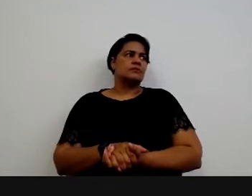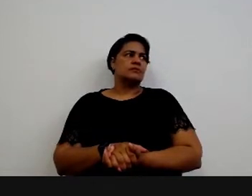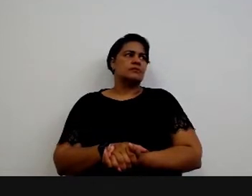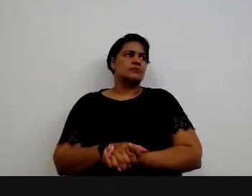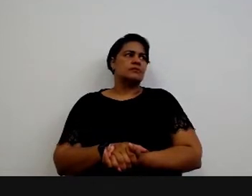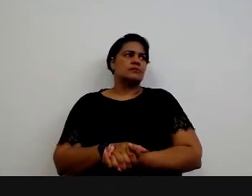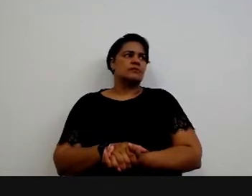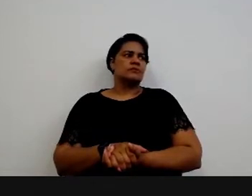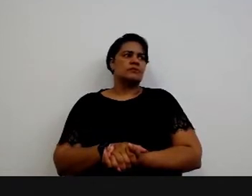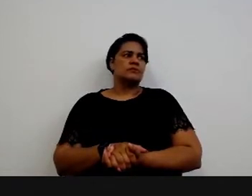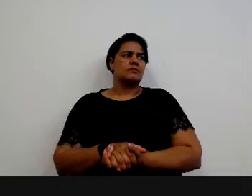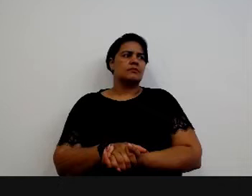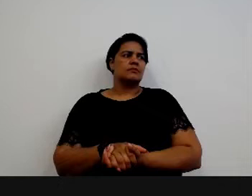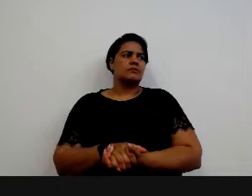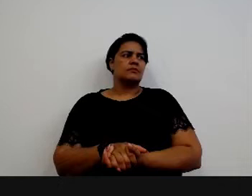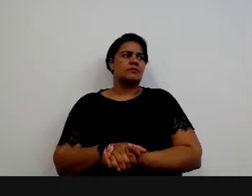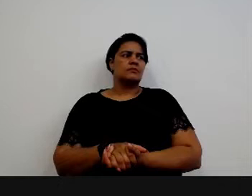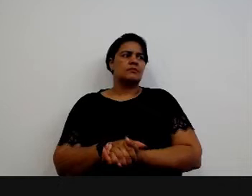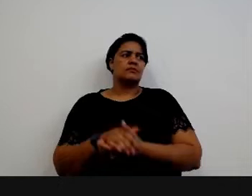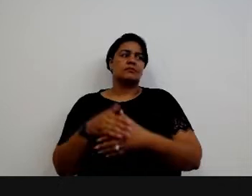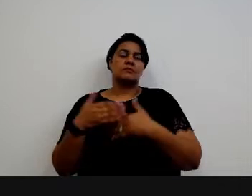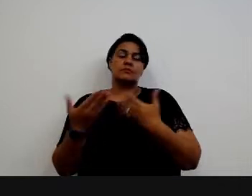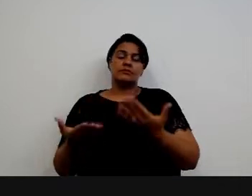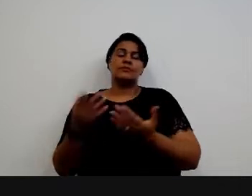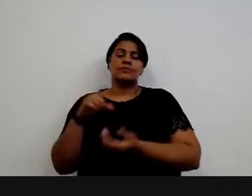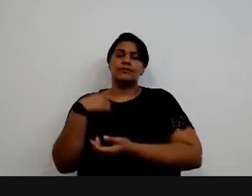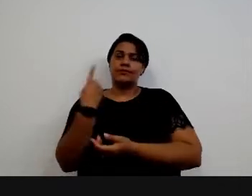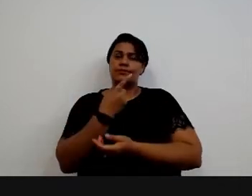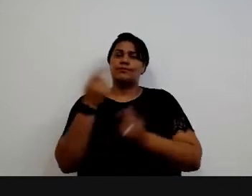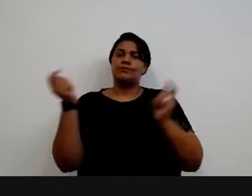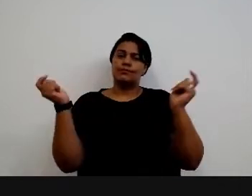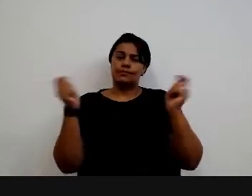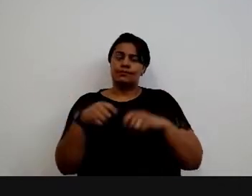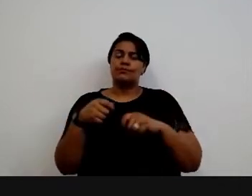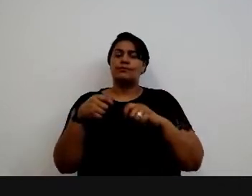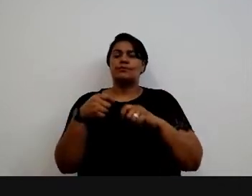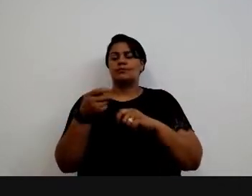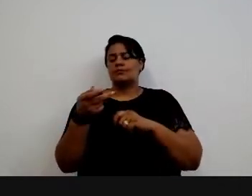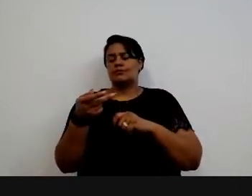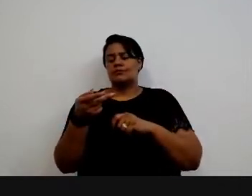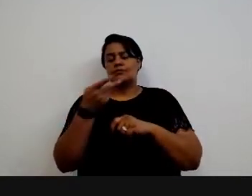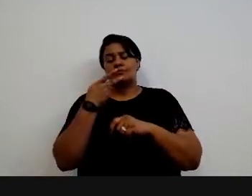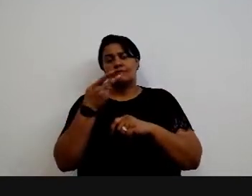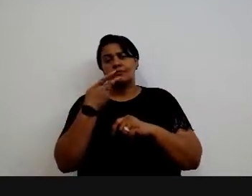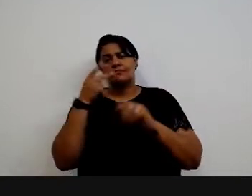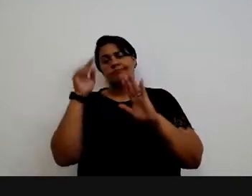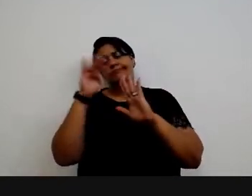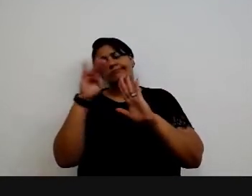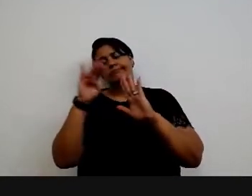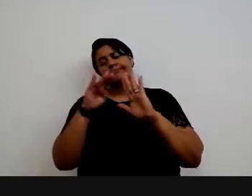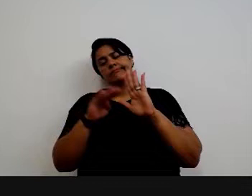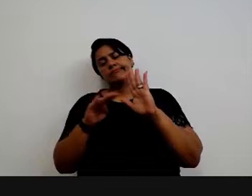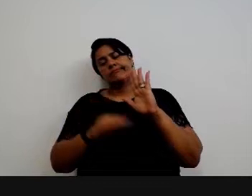dizer, a gente poderia ficar aqui o dia inteiro listando o impacto que essas atividades